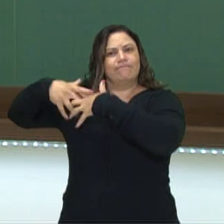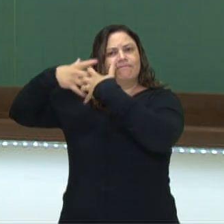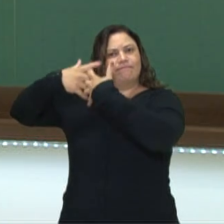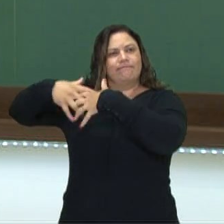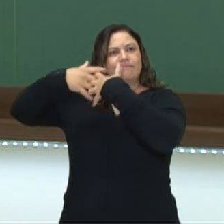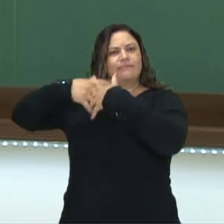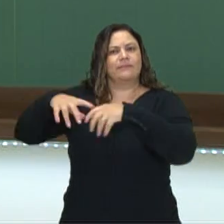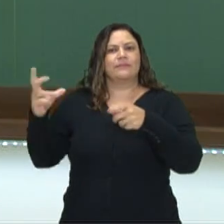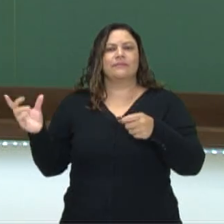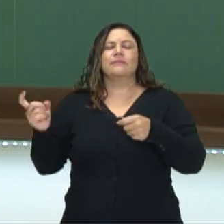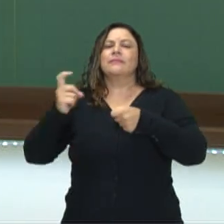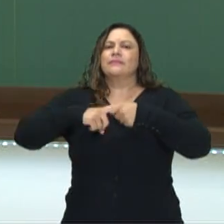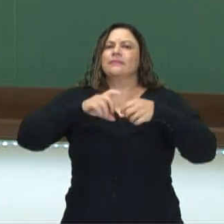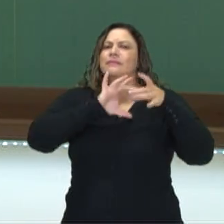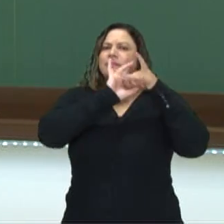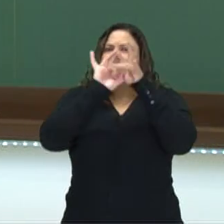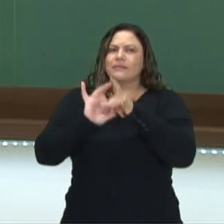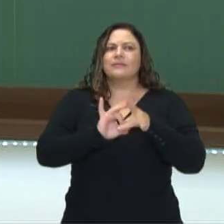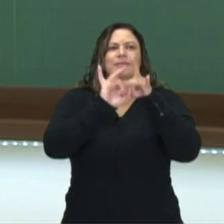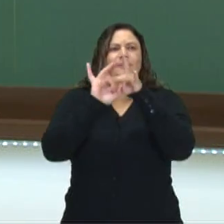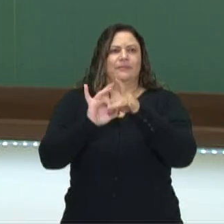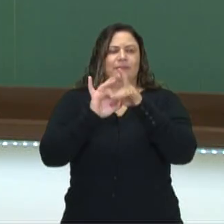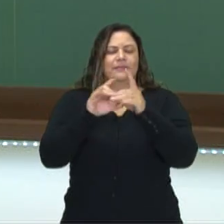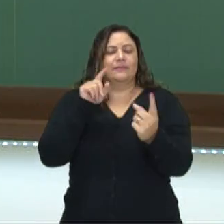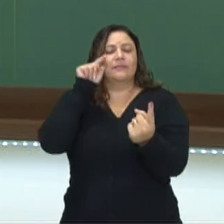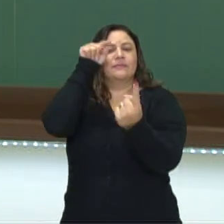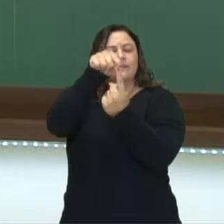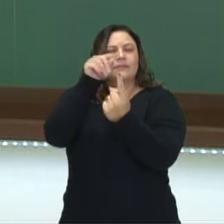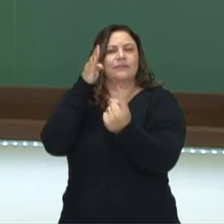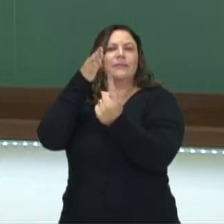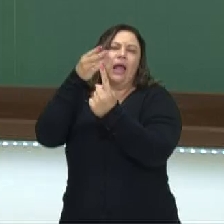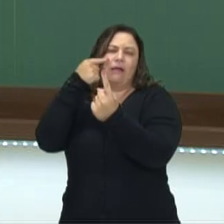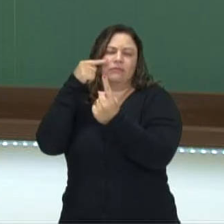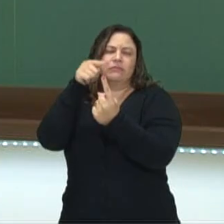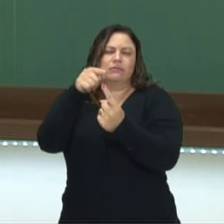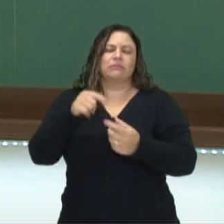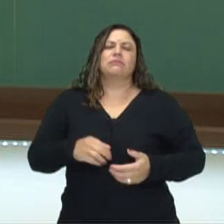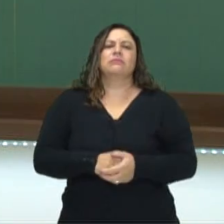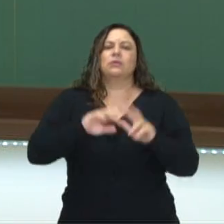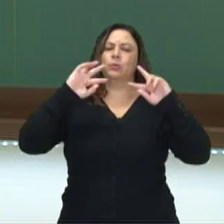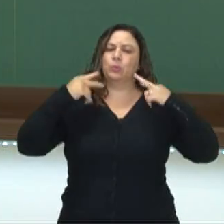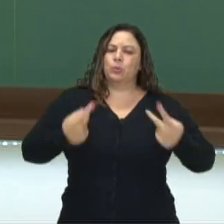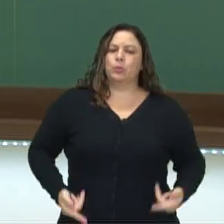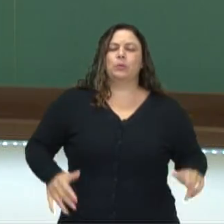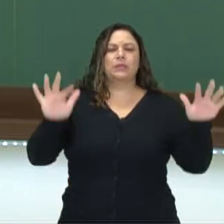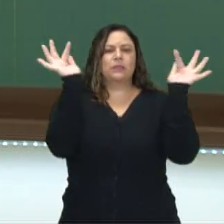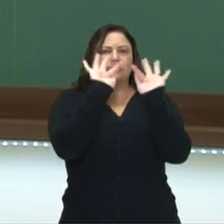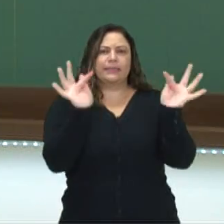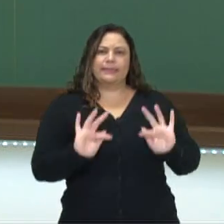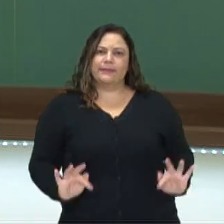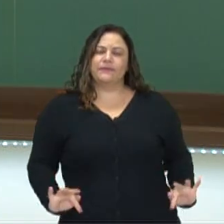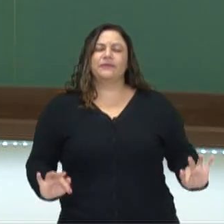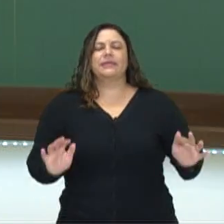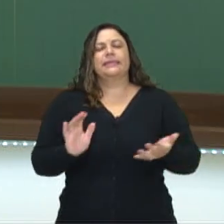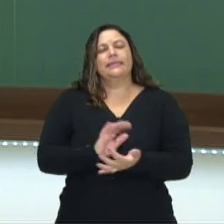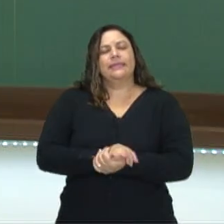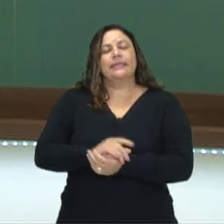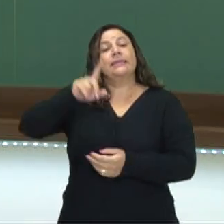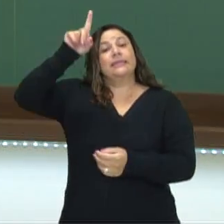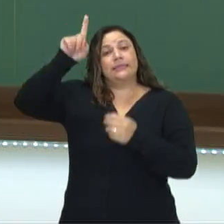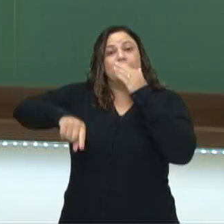essa nossa essência à própria finalidade do ser humano, que é ser feliz, tá? Então, ser feliz